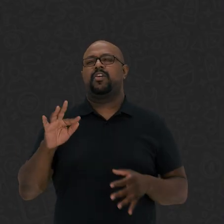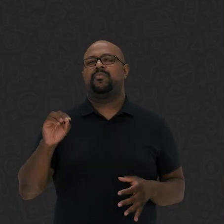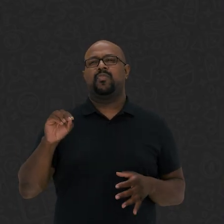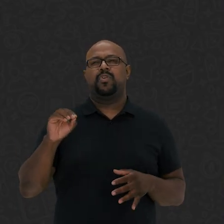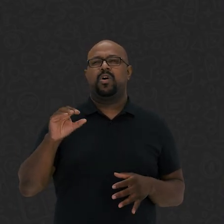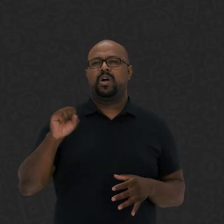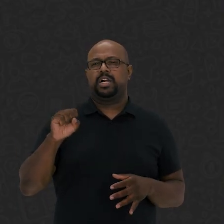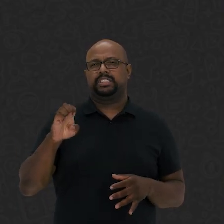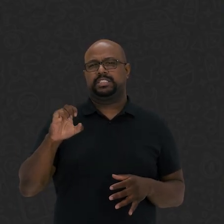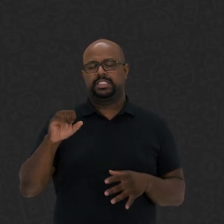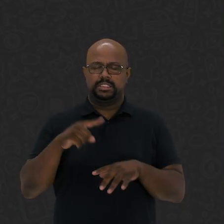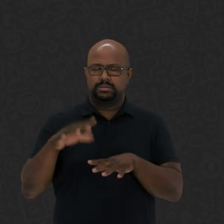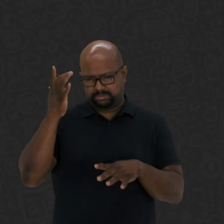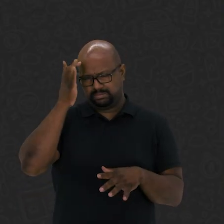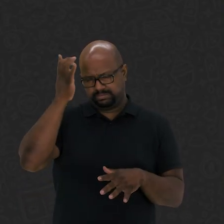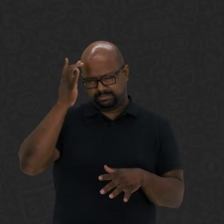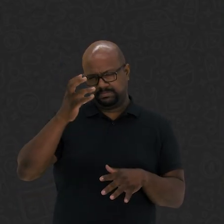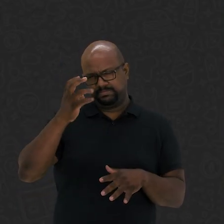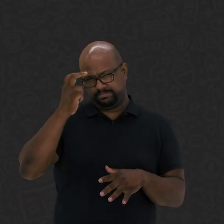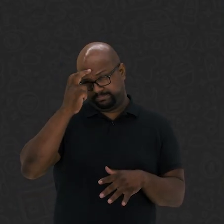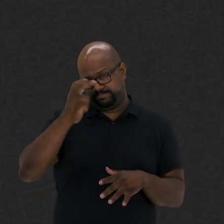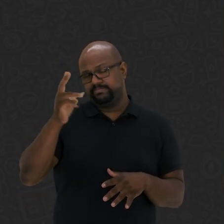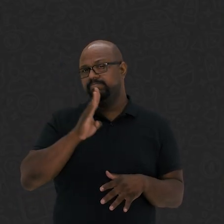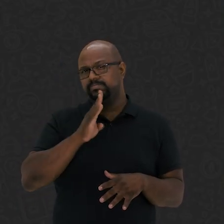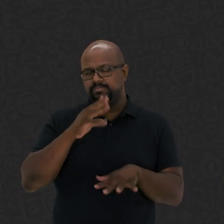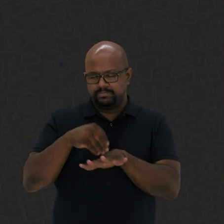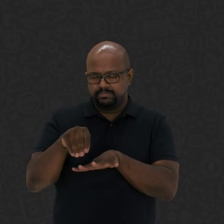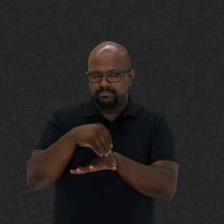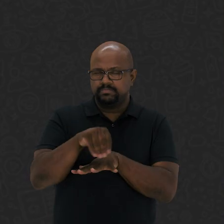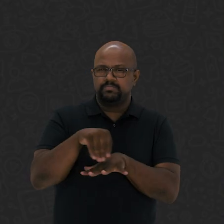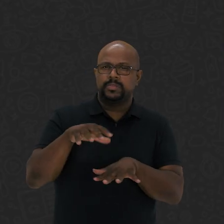aos fósseis, então quem domina